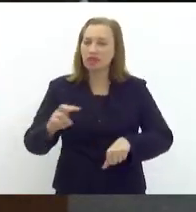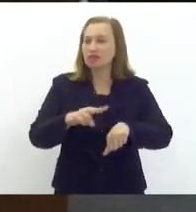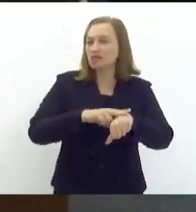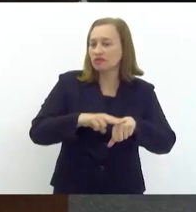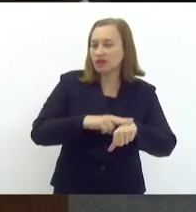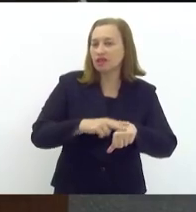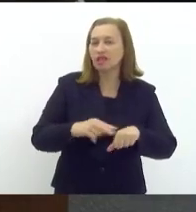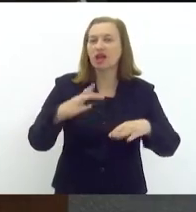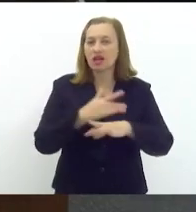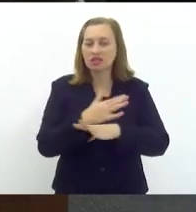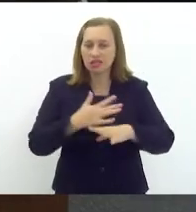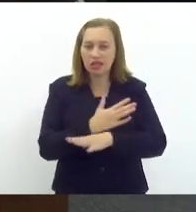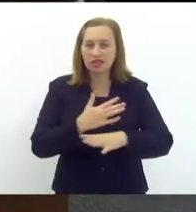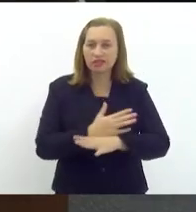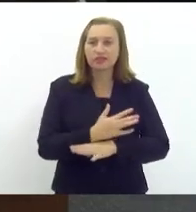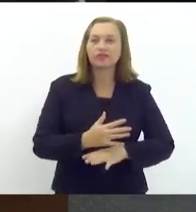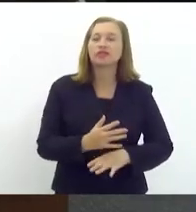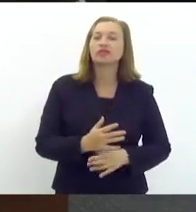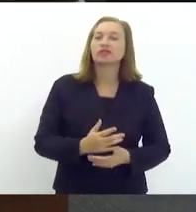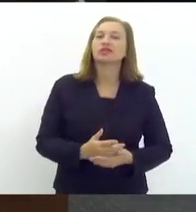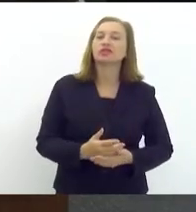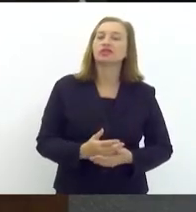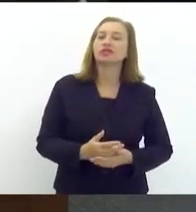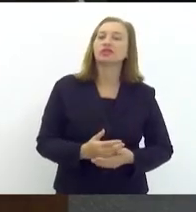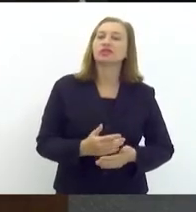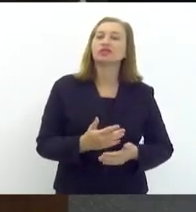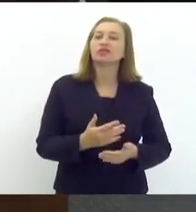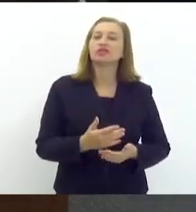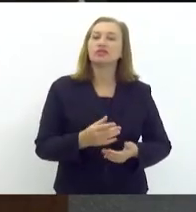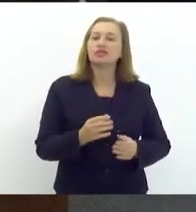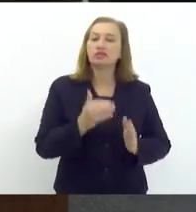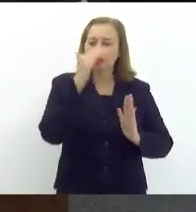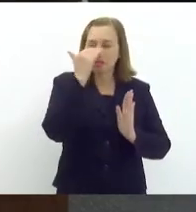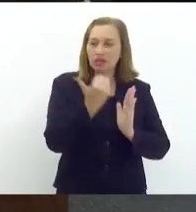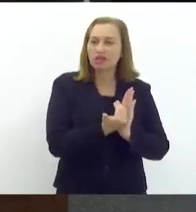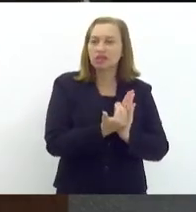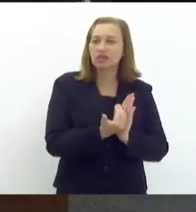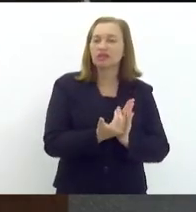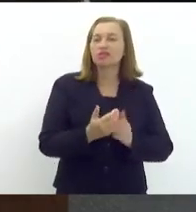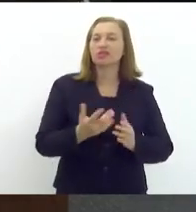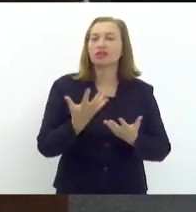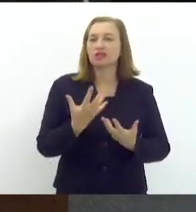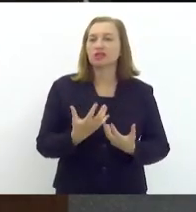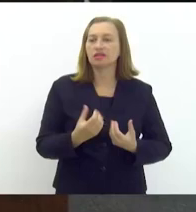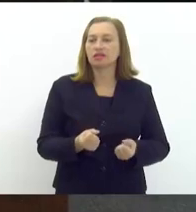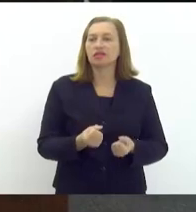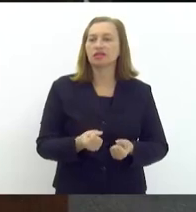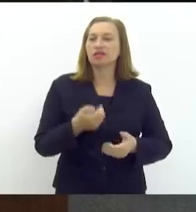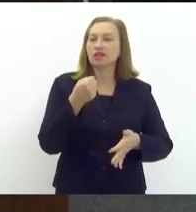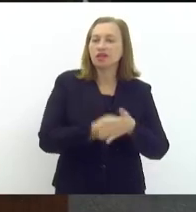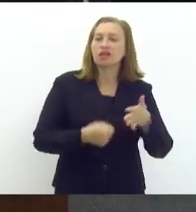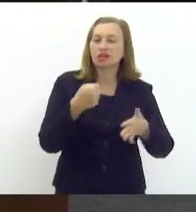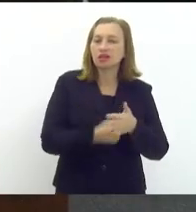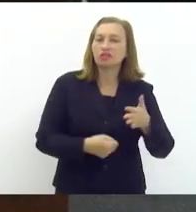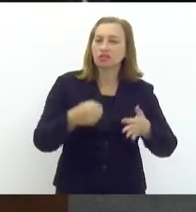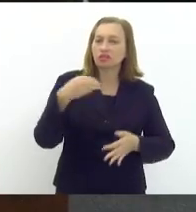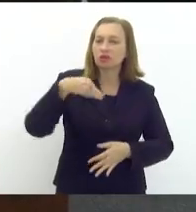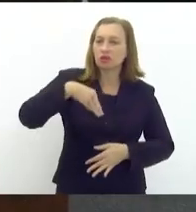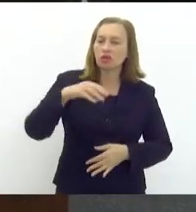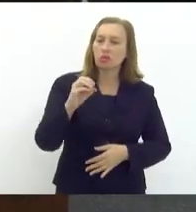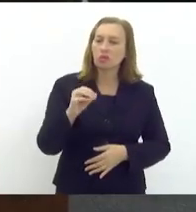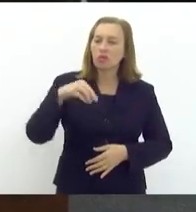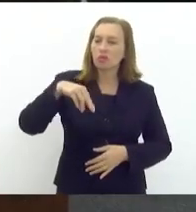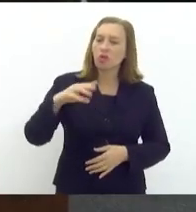fizerem os seus deveres de casa vão ser atendidas e reforço aqui a luta dos montanhistas A Luta